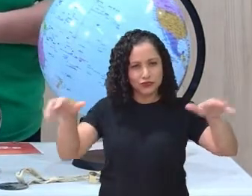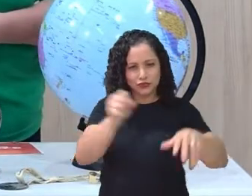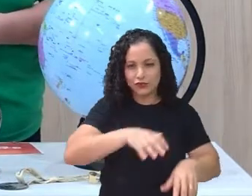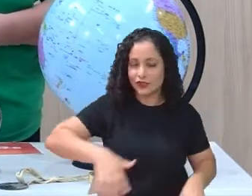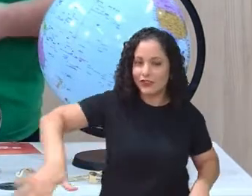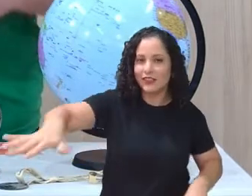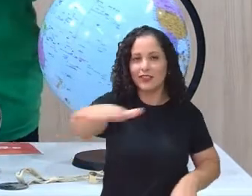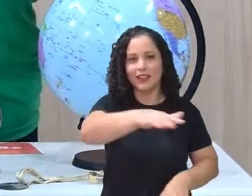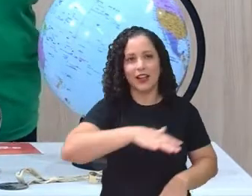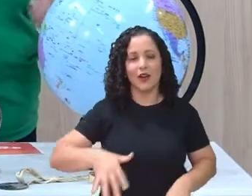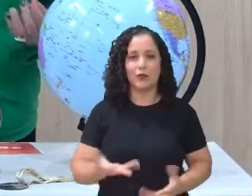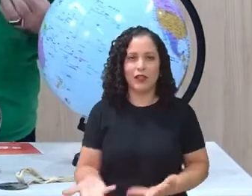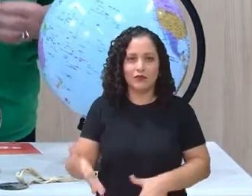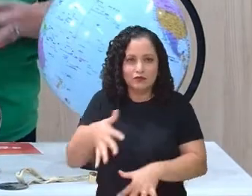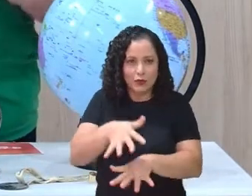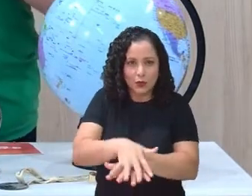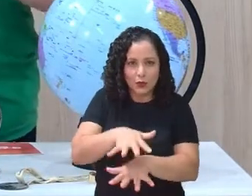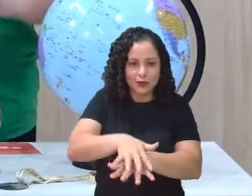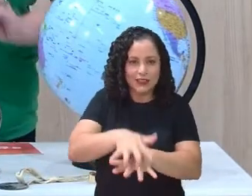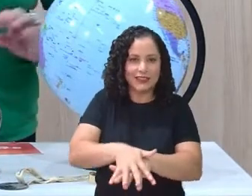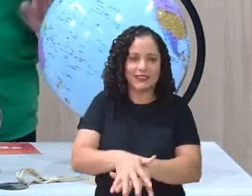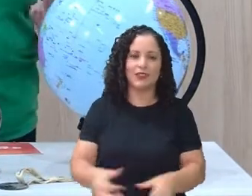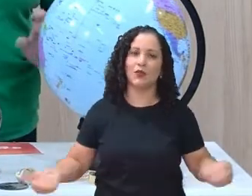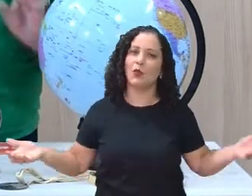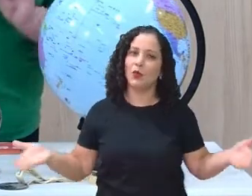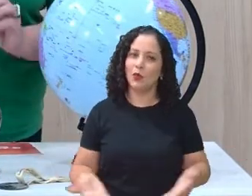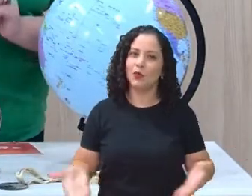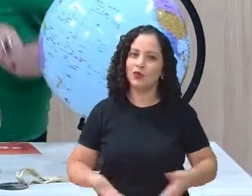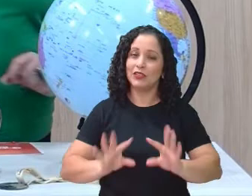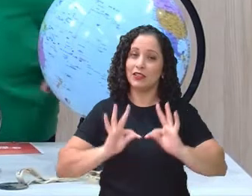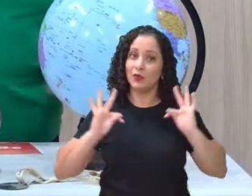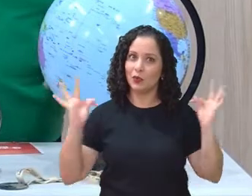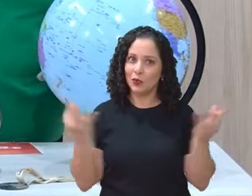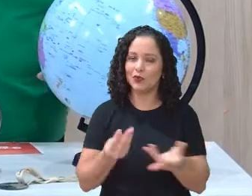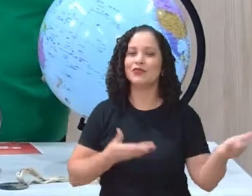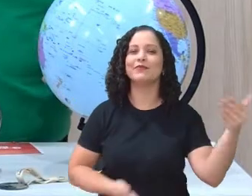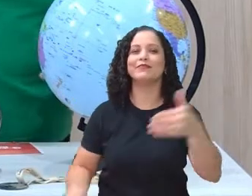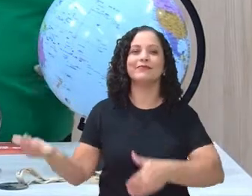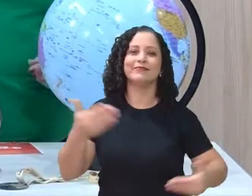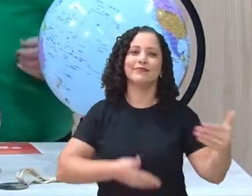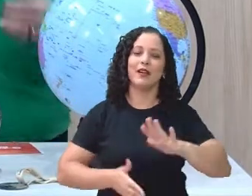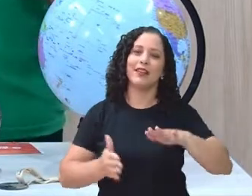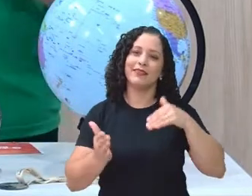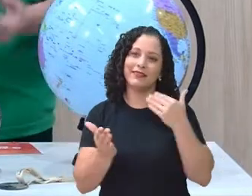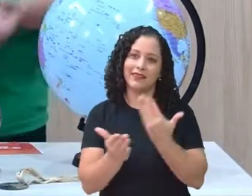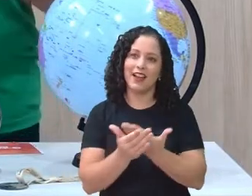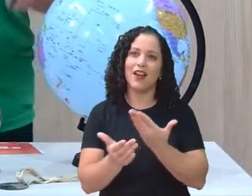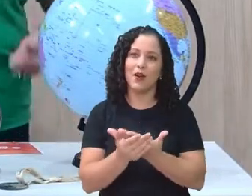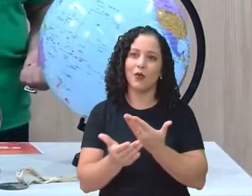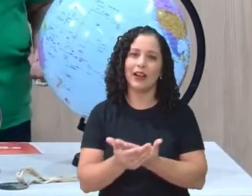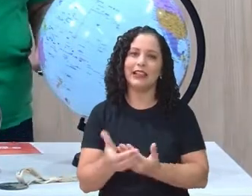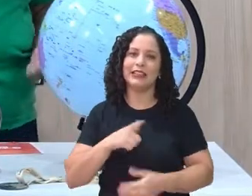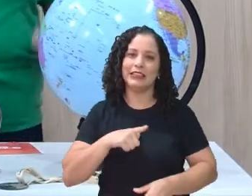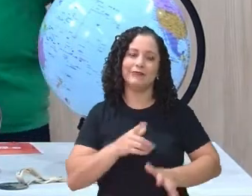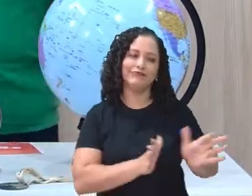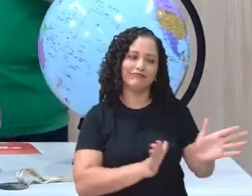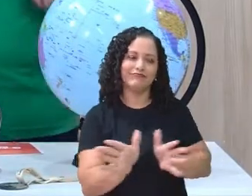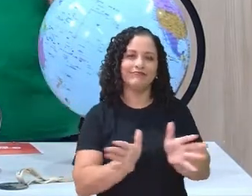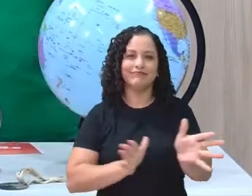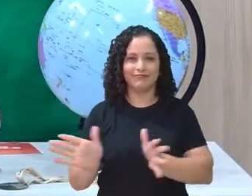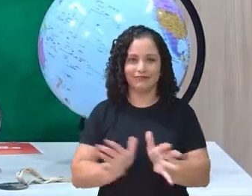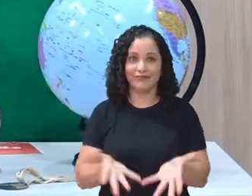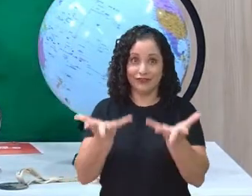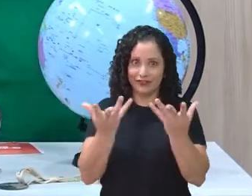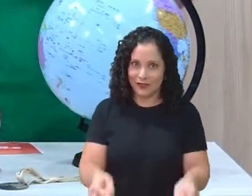os alunos, incluir todos. Então, hoje, todos estão participando aí da nossa aula de forma integral. Mas